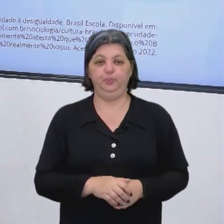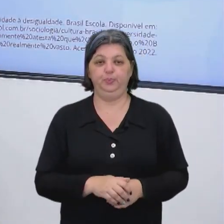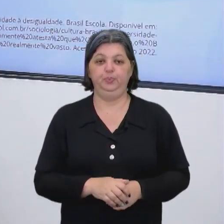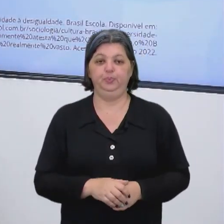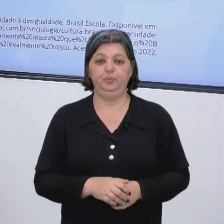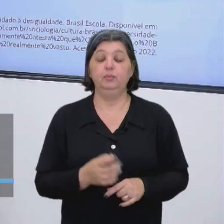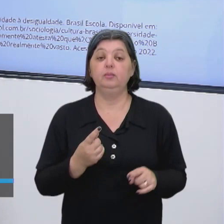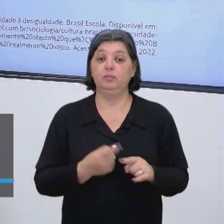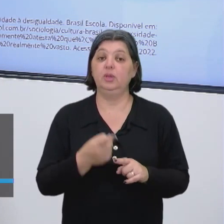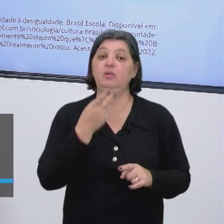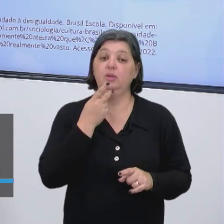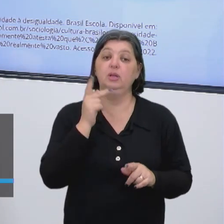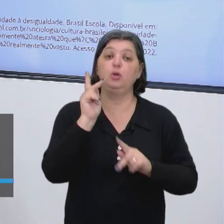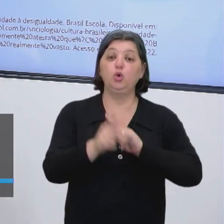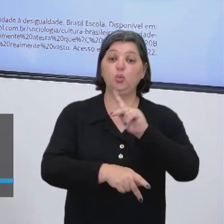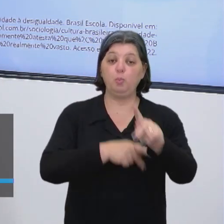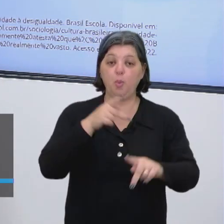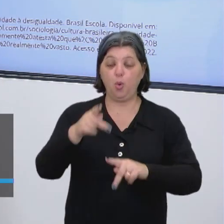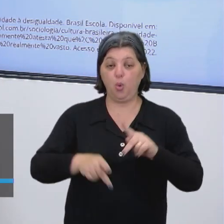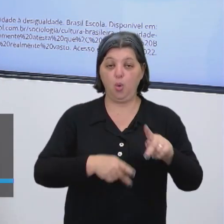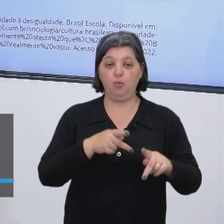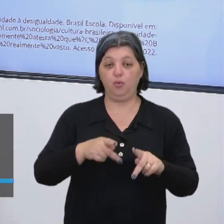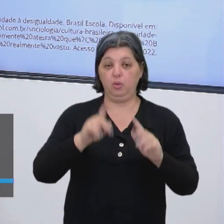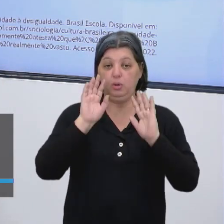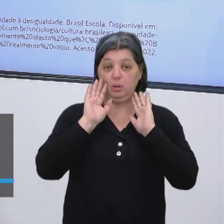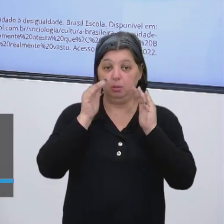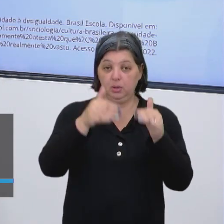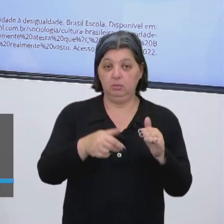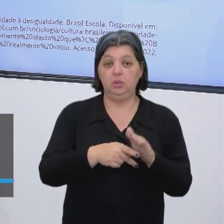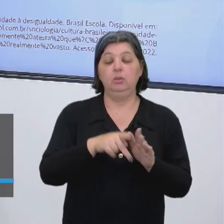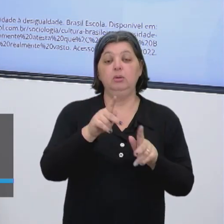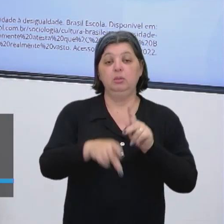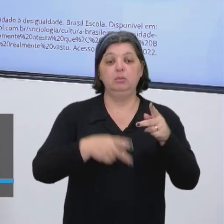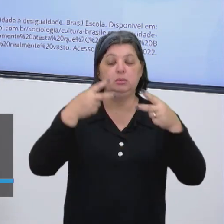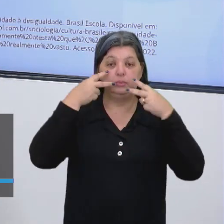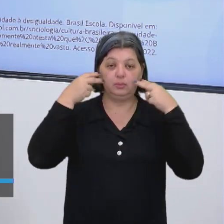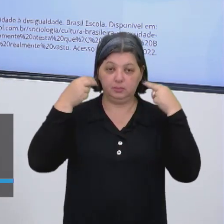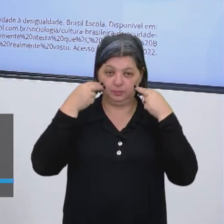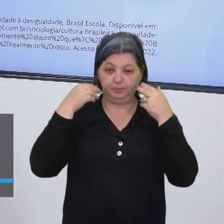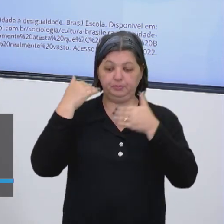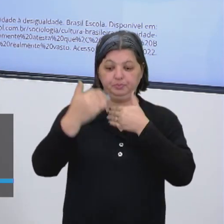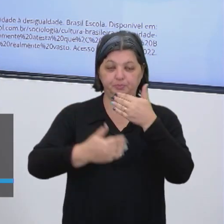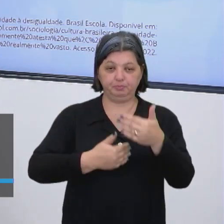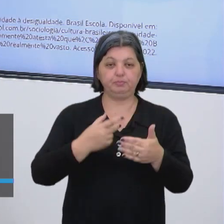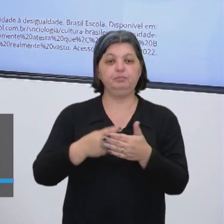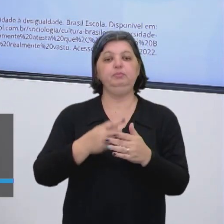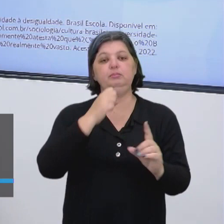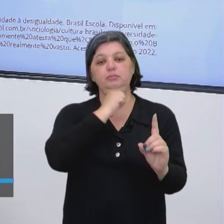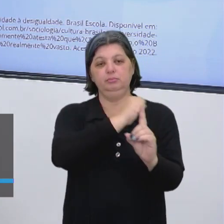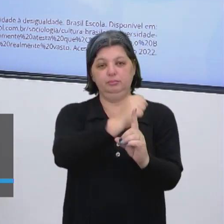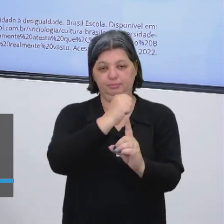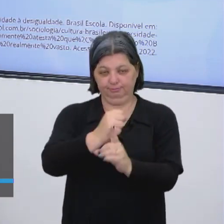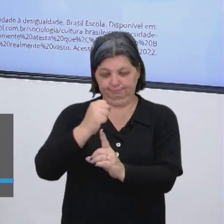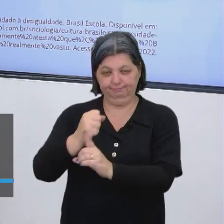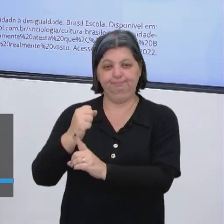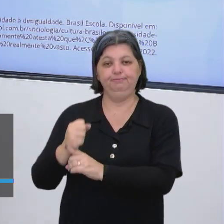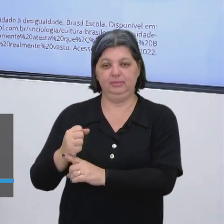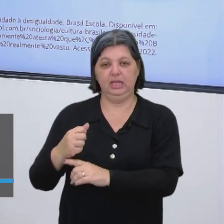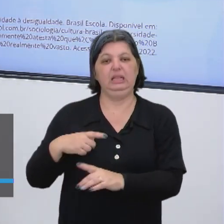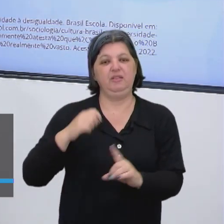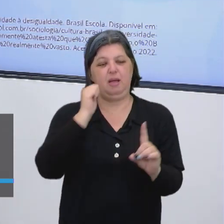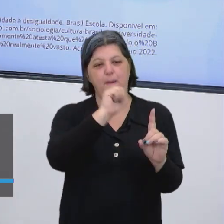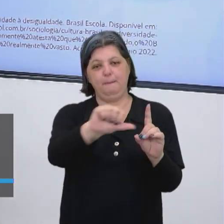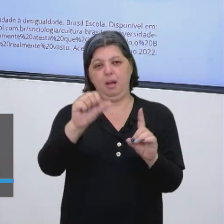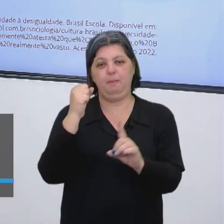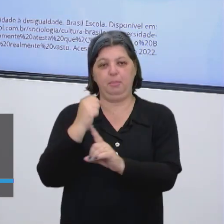Quando a gente fala desses povos, né, principalmente dos povos indígenas, houve um processo de genocídio, é óbvio, houve processos